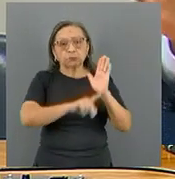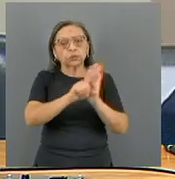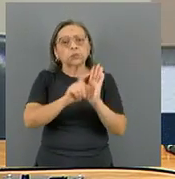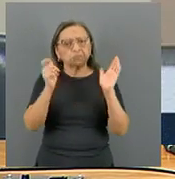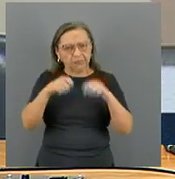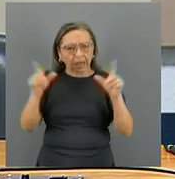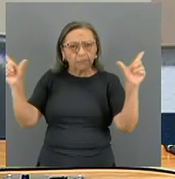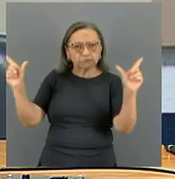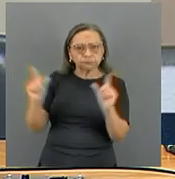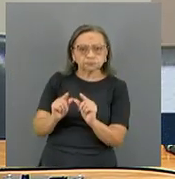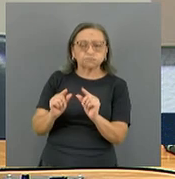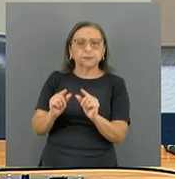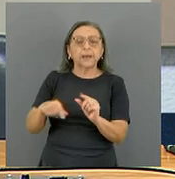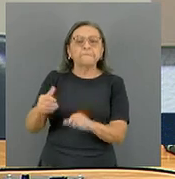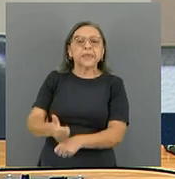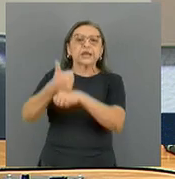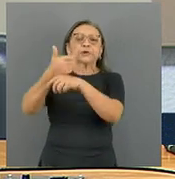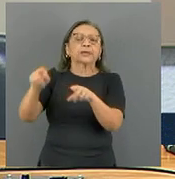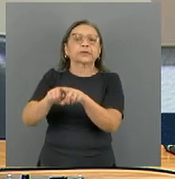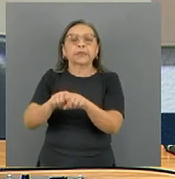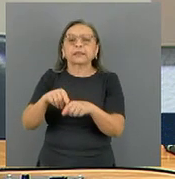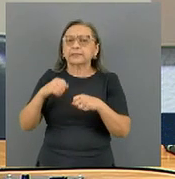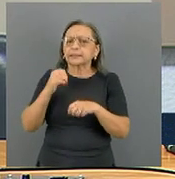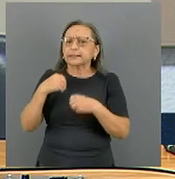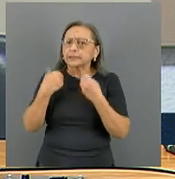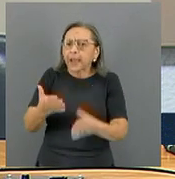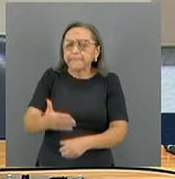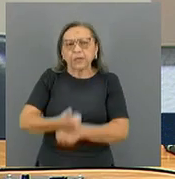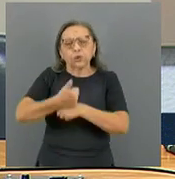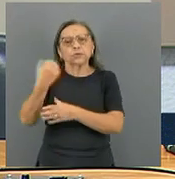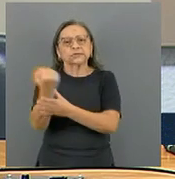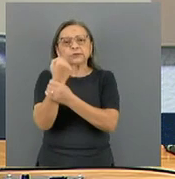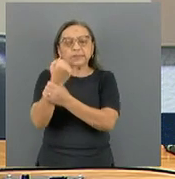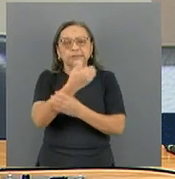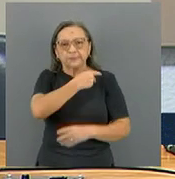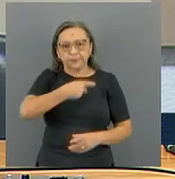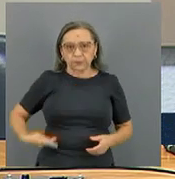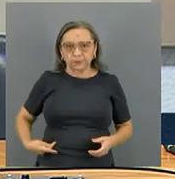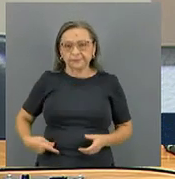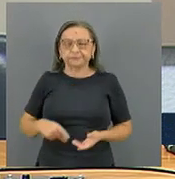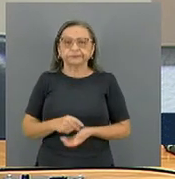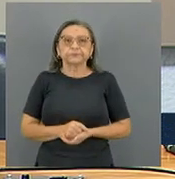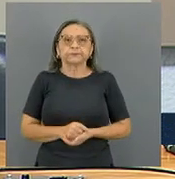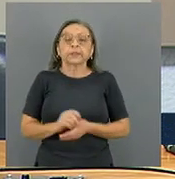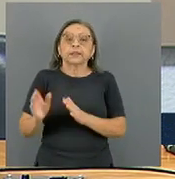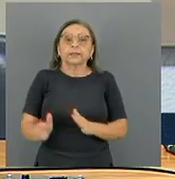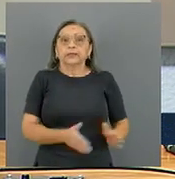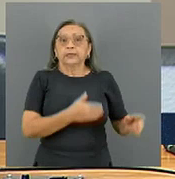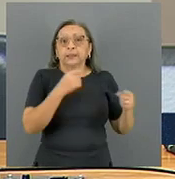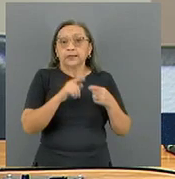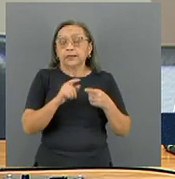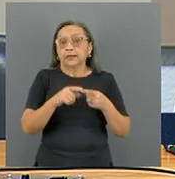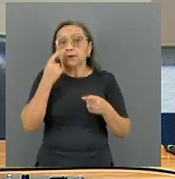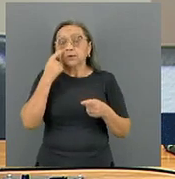reduzir, melhorar, trazer mais eficiência à segurança pública em concreto. Em relação à